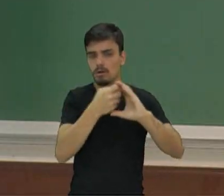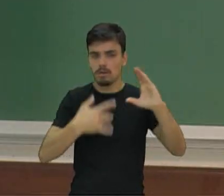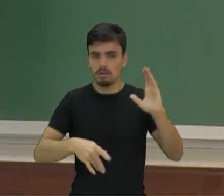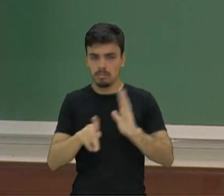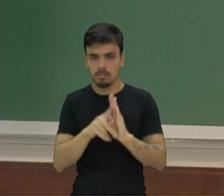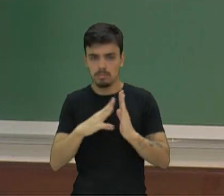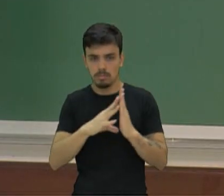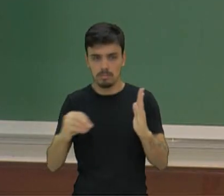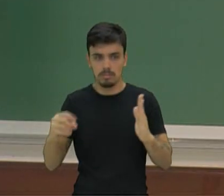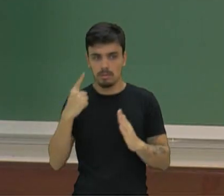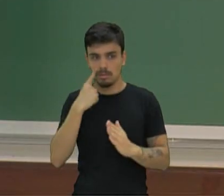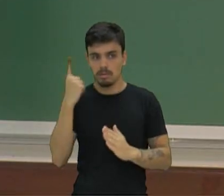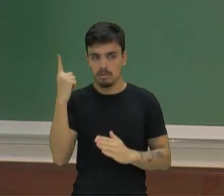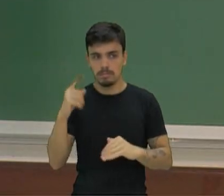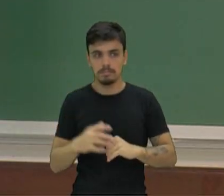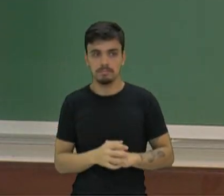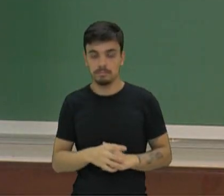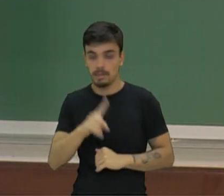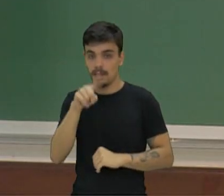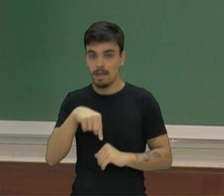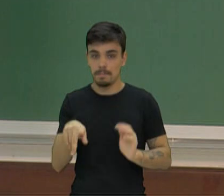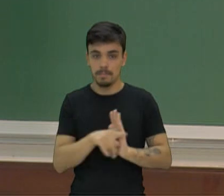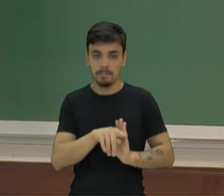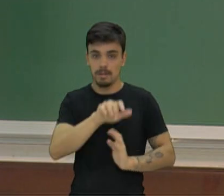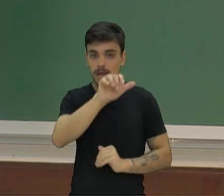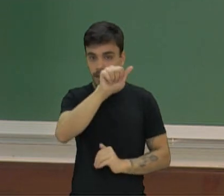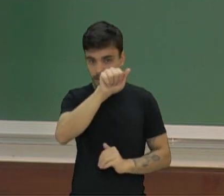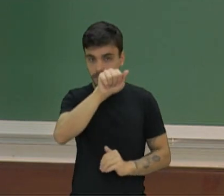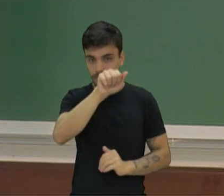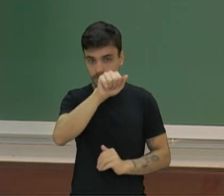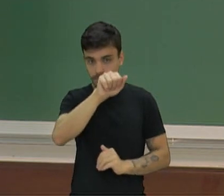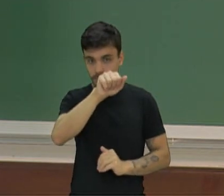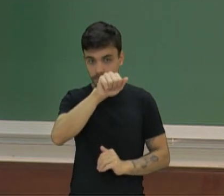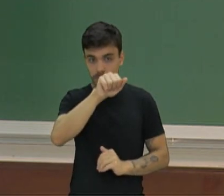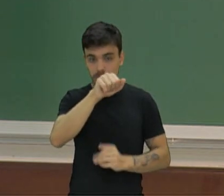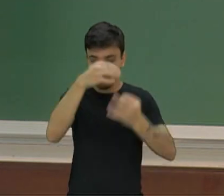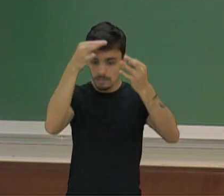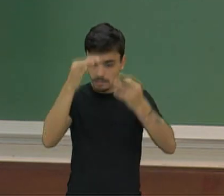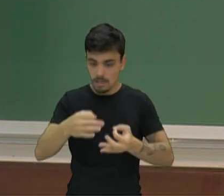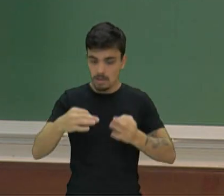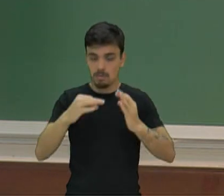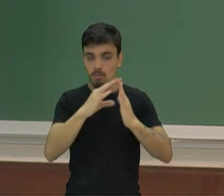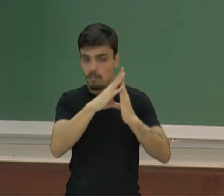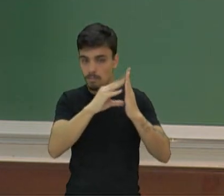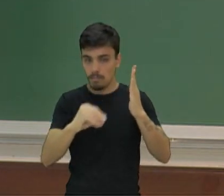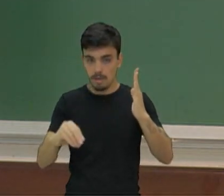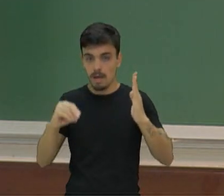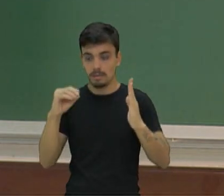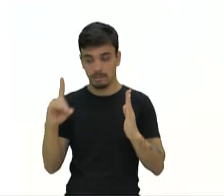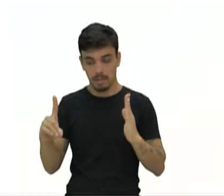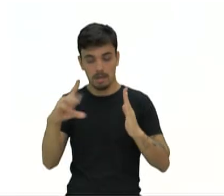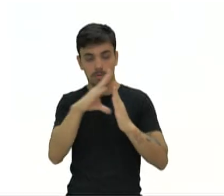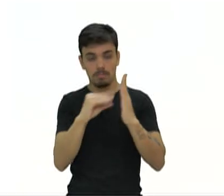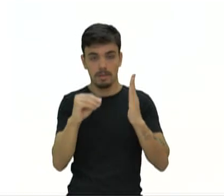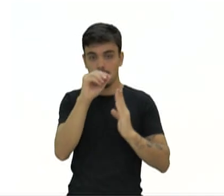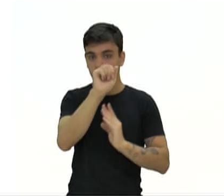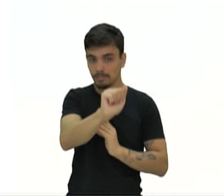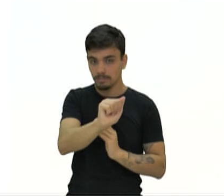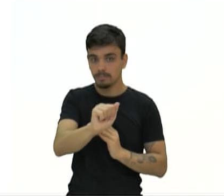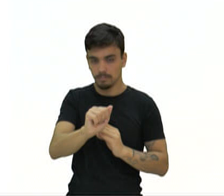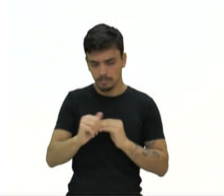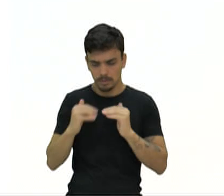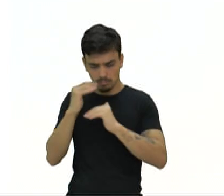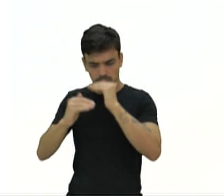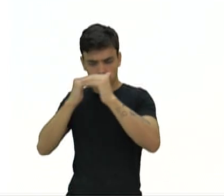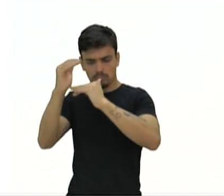clone? Exatamente da ovelha A. Vai ser uma cópia exata da ovelha A. Beleza? Ele passa por outros processos ali para